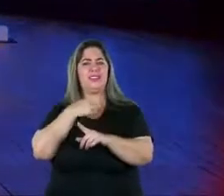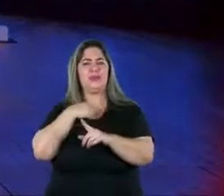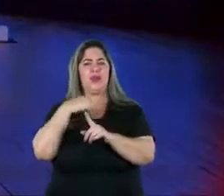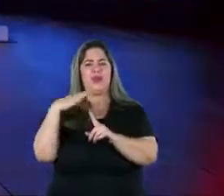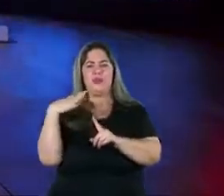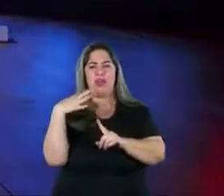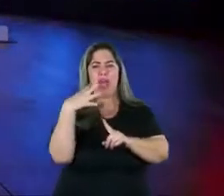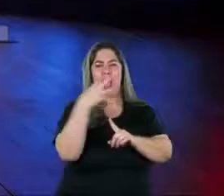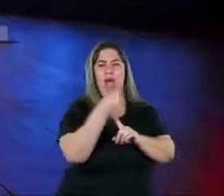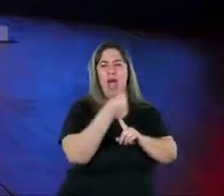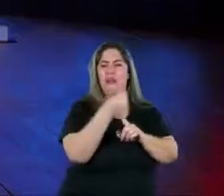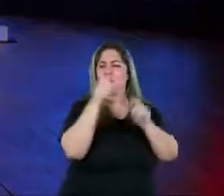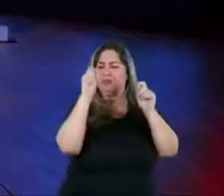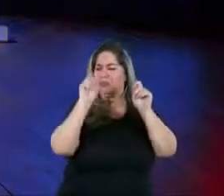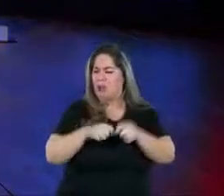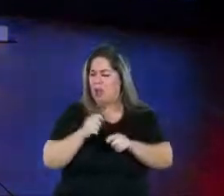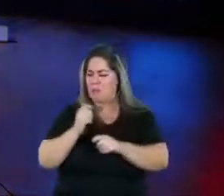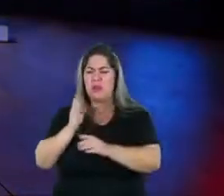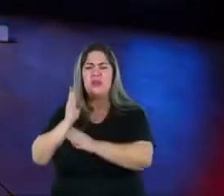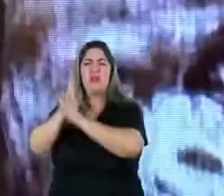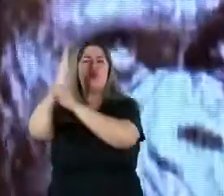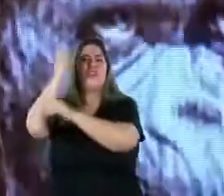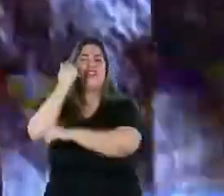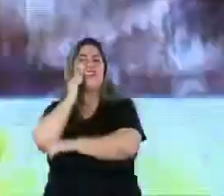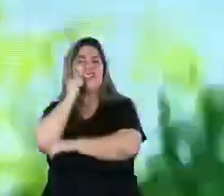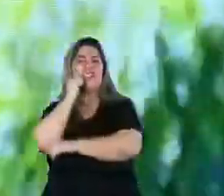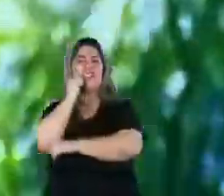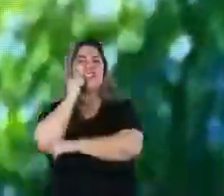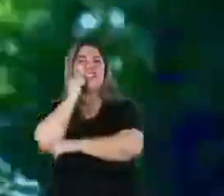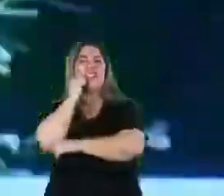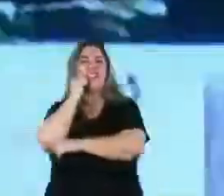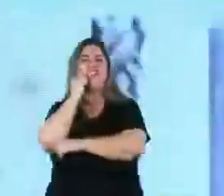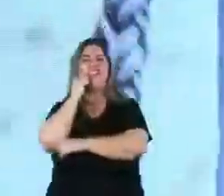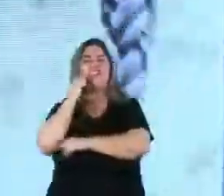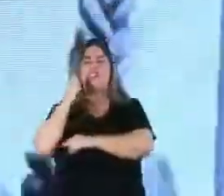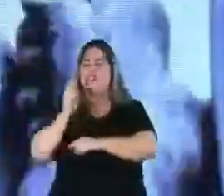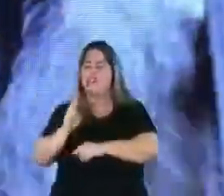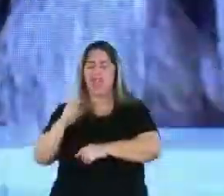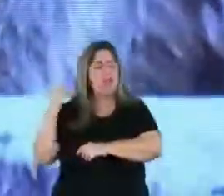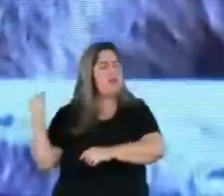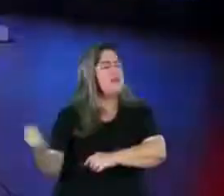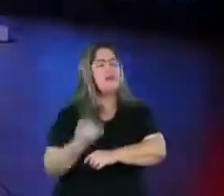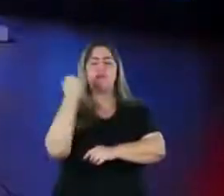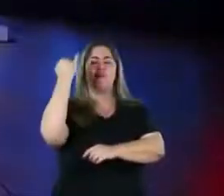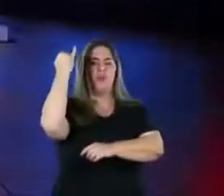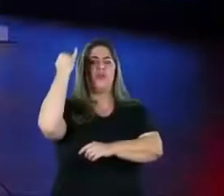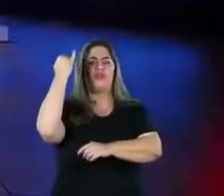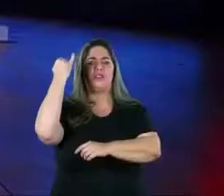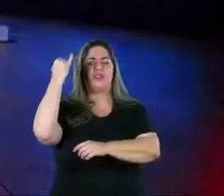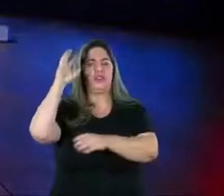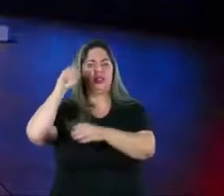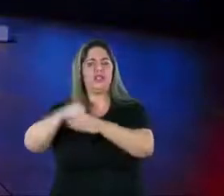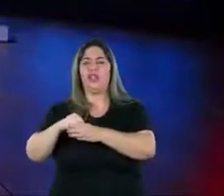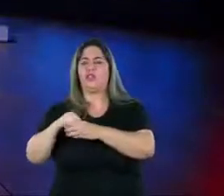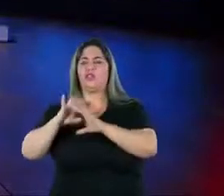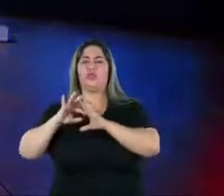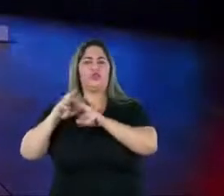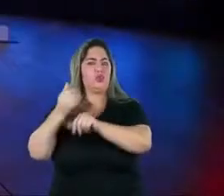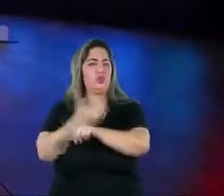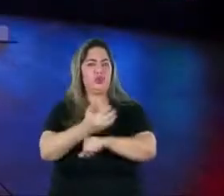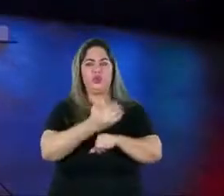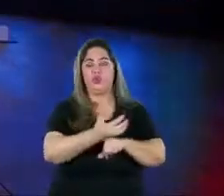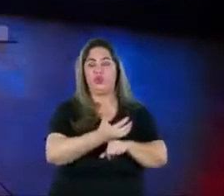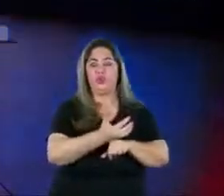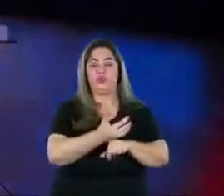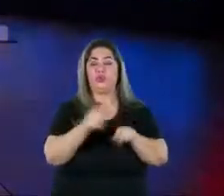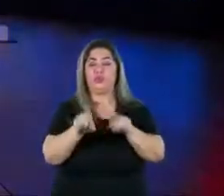hoje indispensável para a descoberta científica e será cada vez mais indispensável para a ciência, visto que o sujeito,